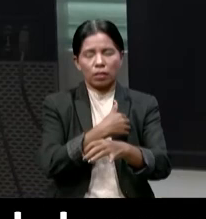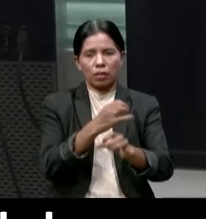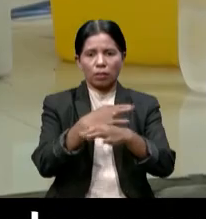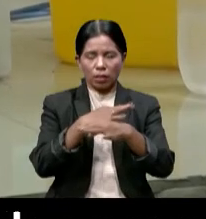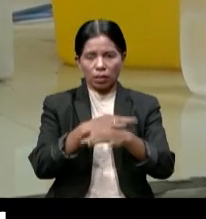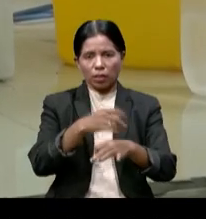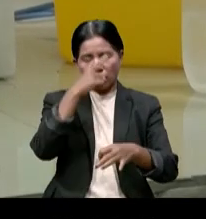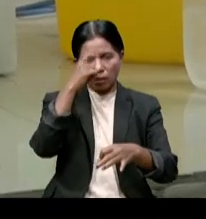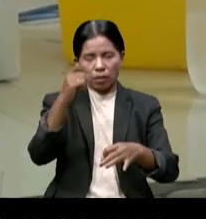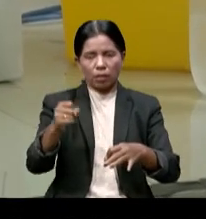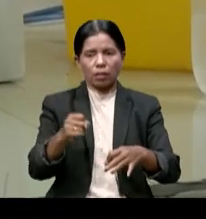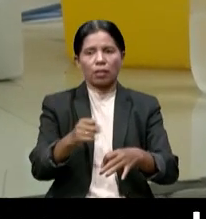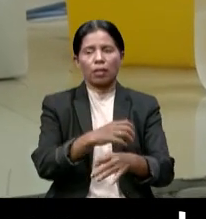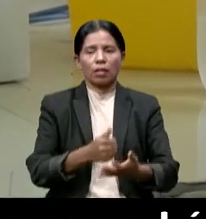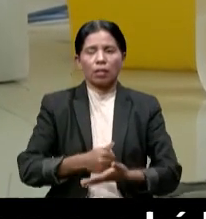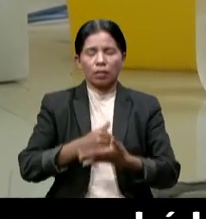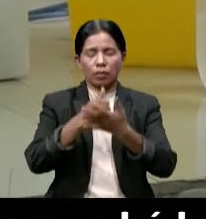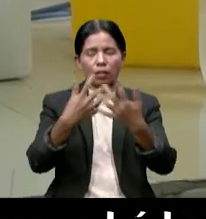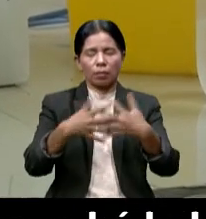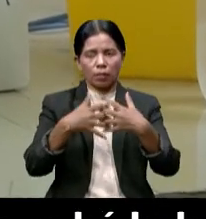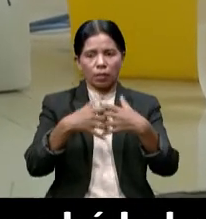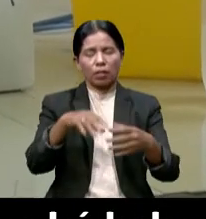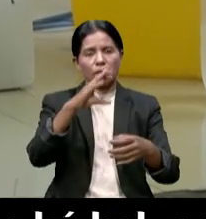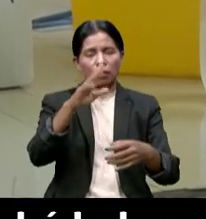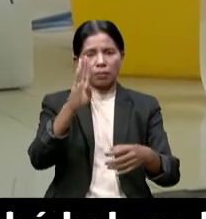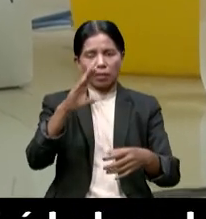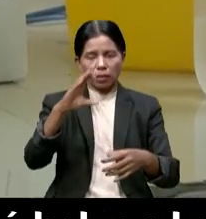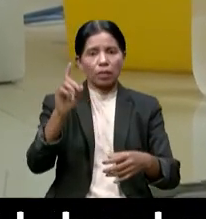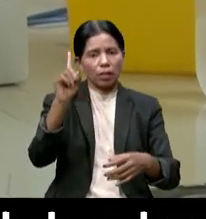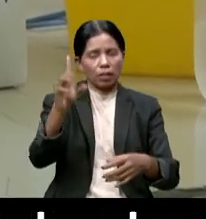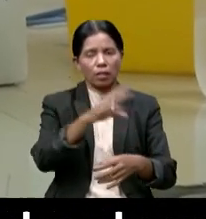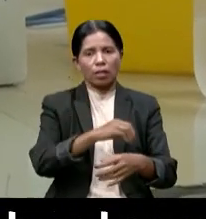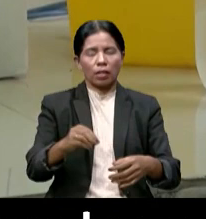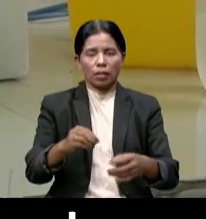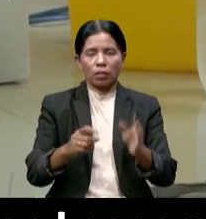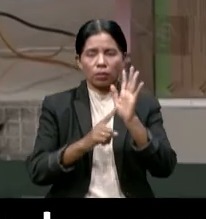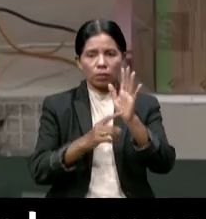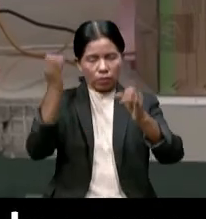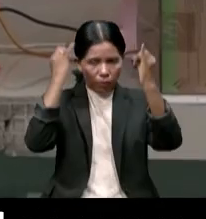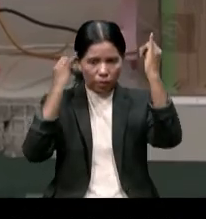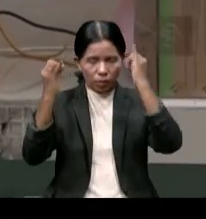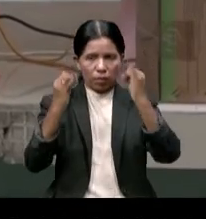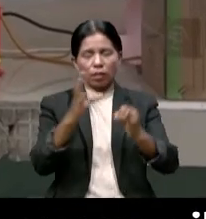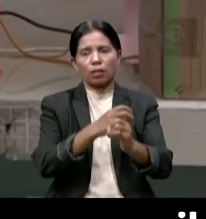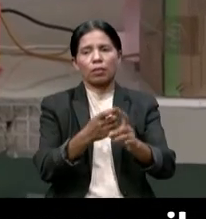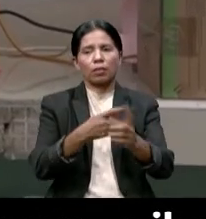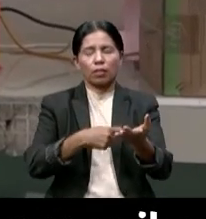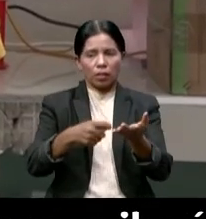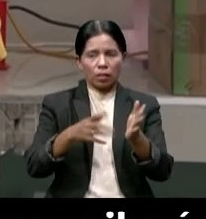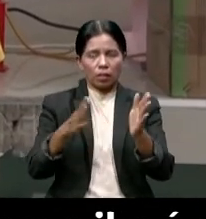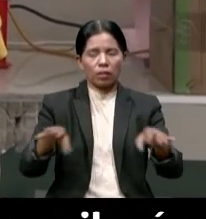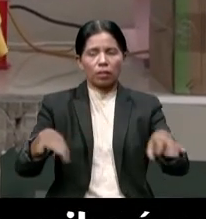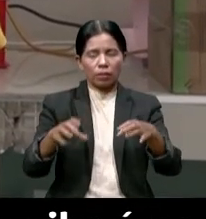Nune Laboratório Nacional Apoio Fali Máquina CBC Ida, Maibeto Capacidade Que Tuir Informação Nusse Técnico Nebe Serviço e